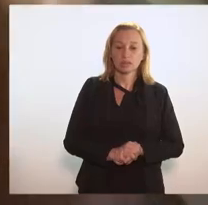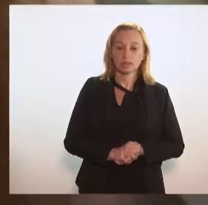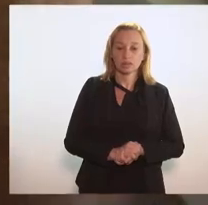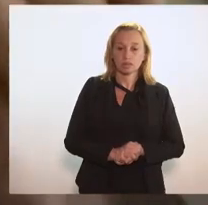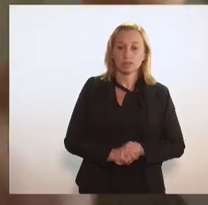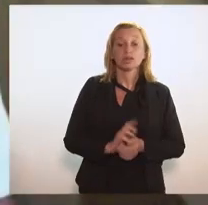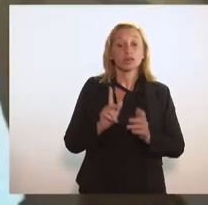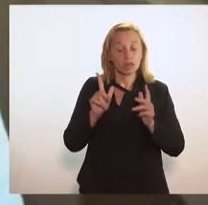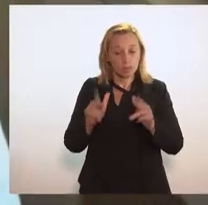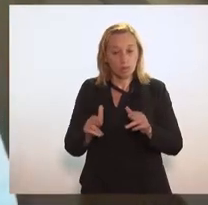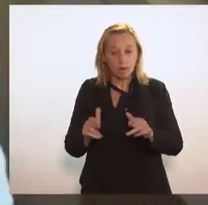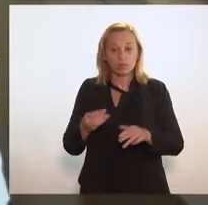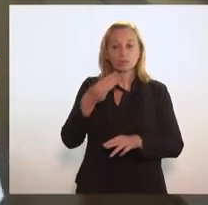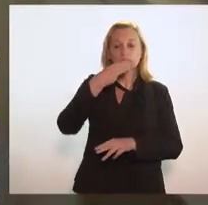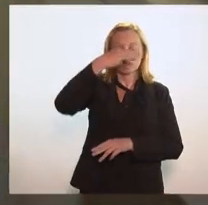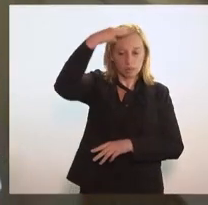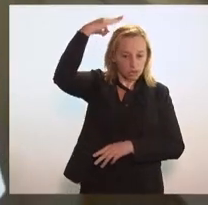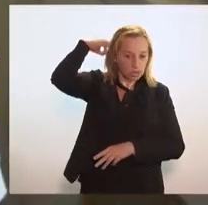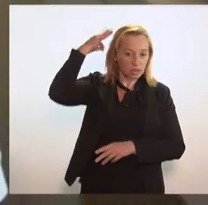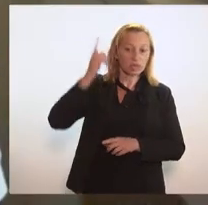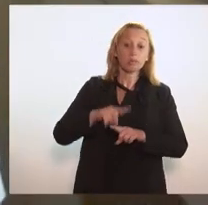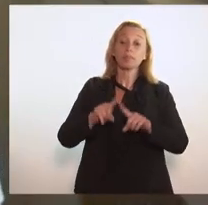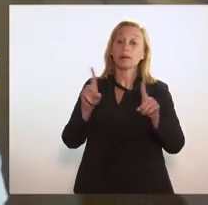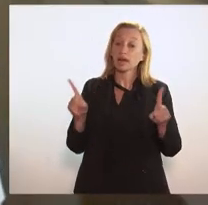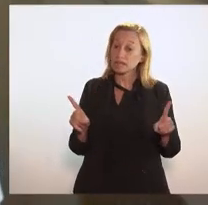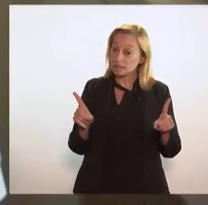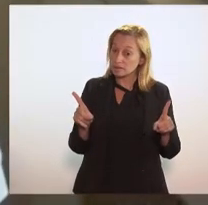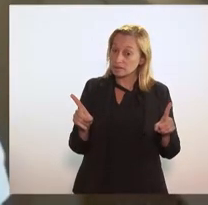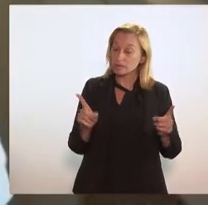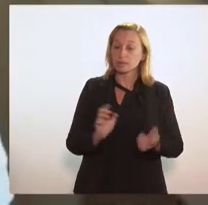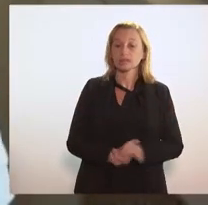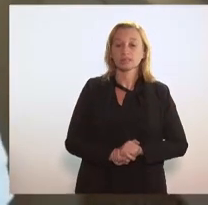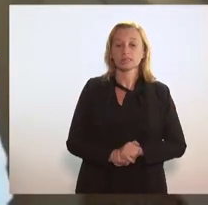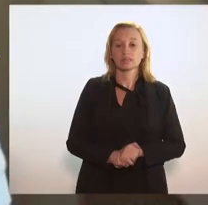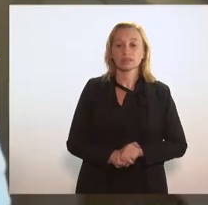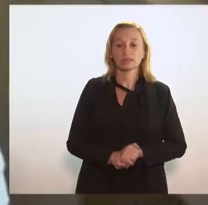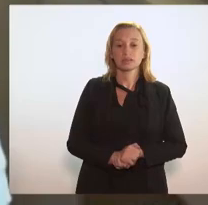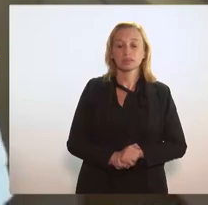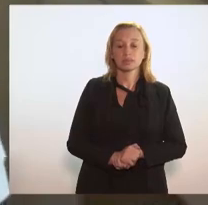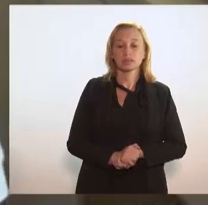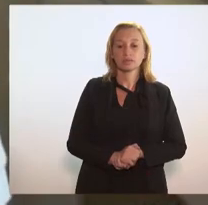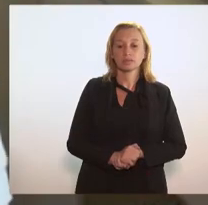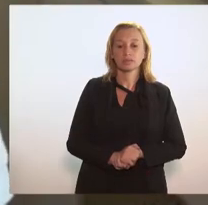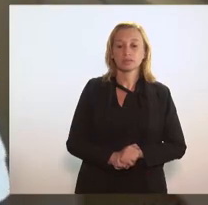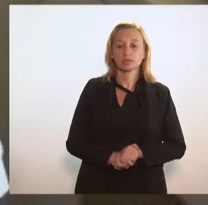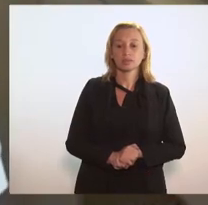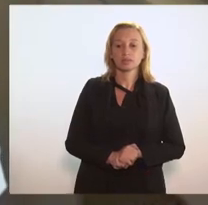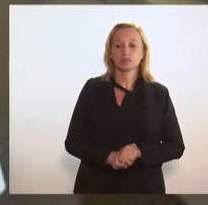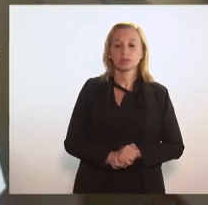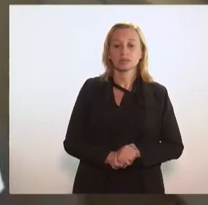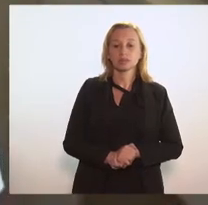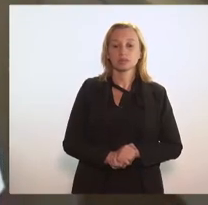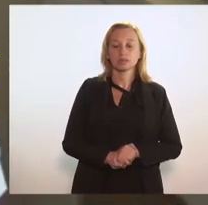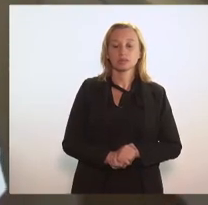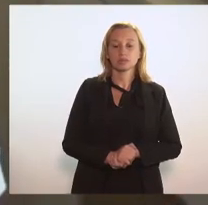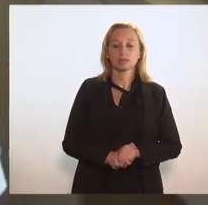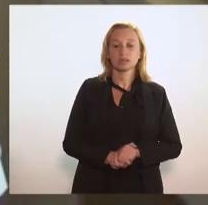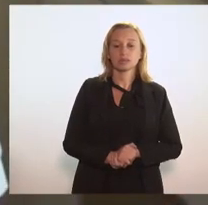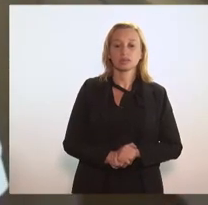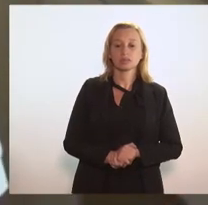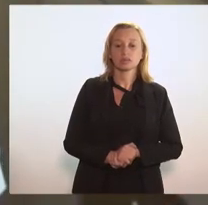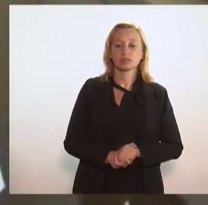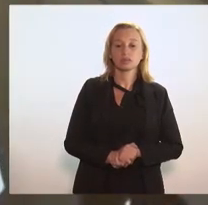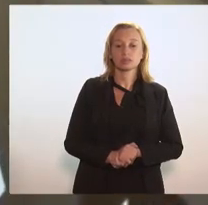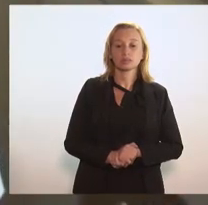igualzinho mas o e com 516